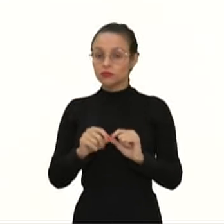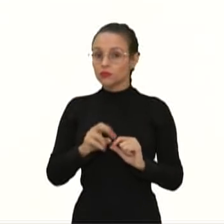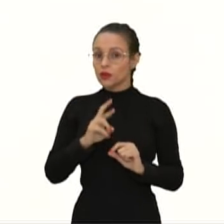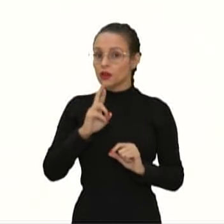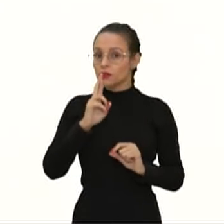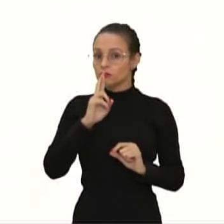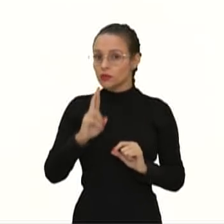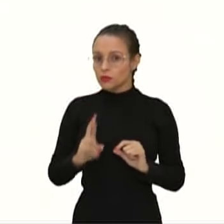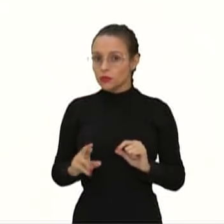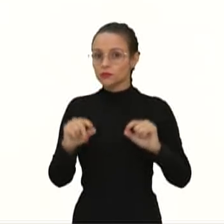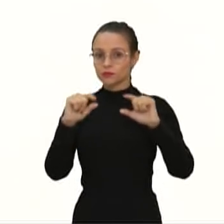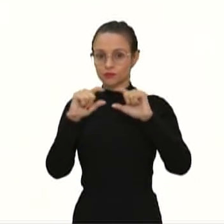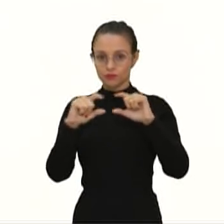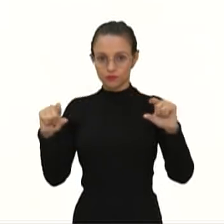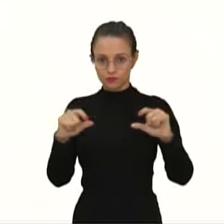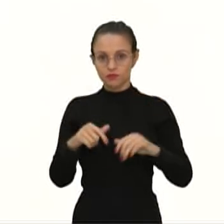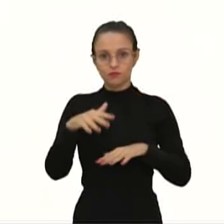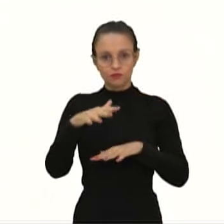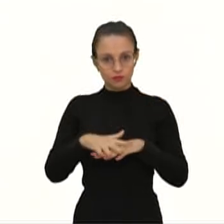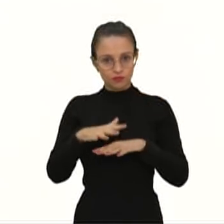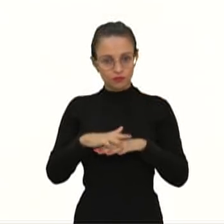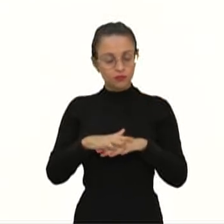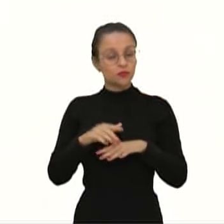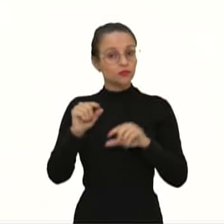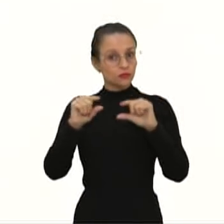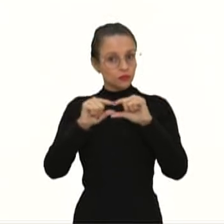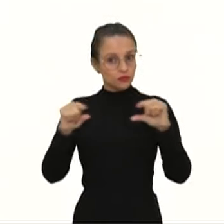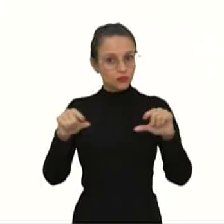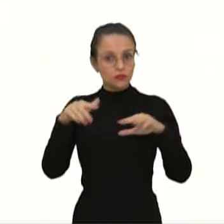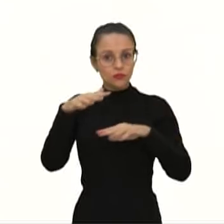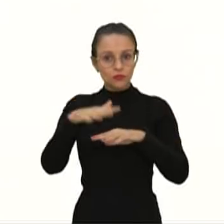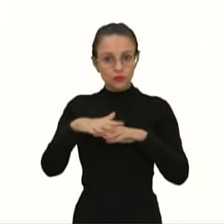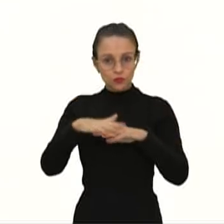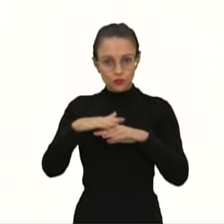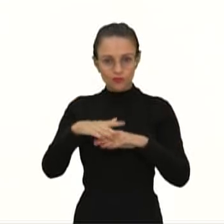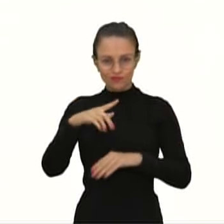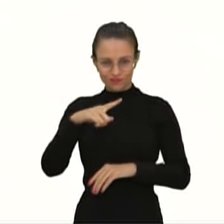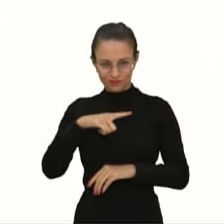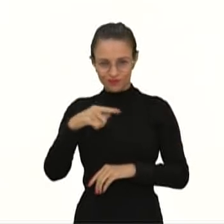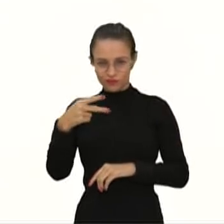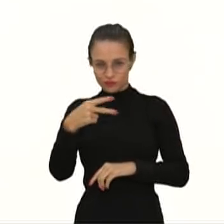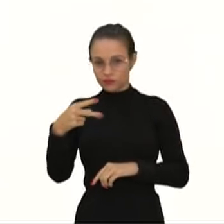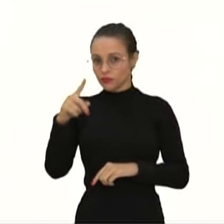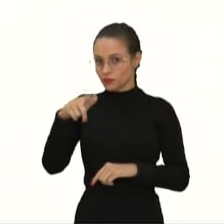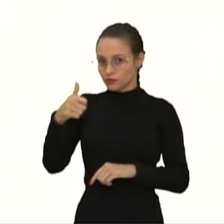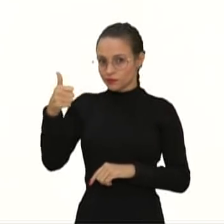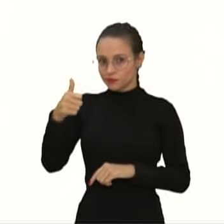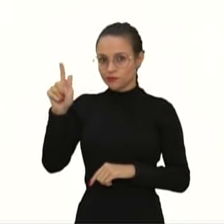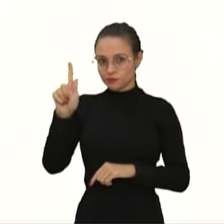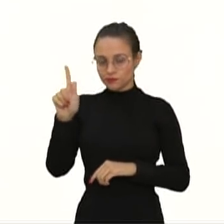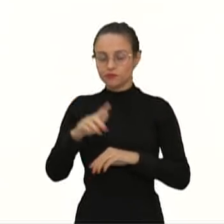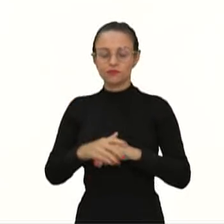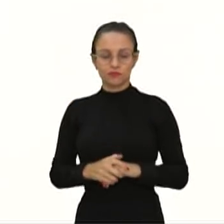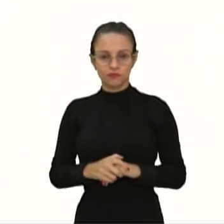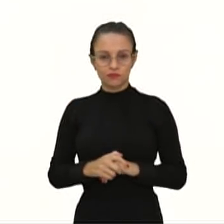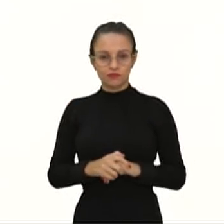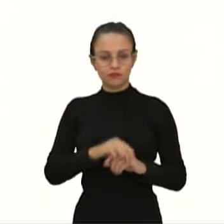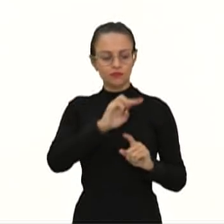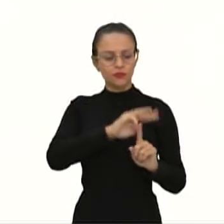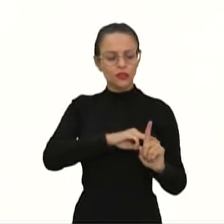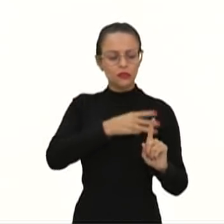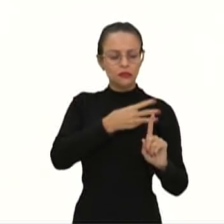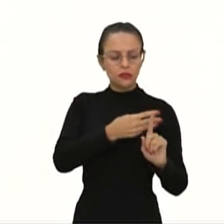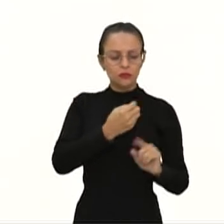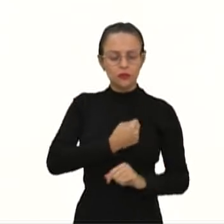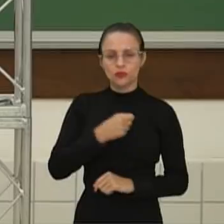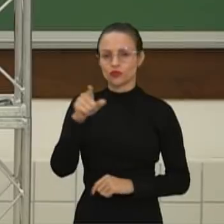de equações. No nosso caso, nós estamos vendo a equação do primeiro grau, tá bom? Então, o triplo de um número. Já cansaram